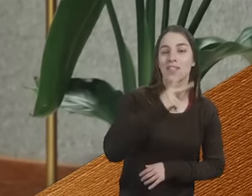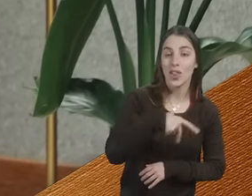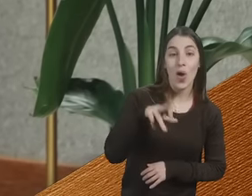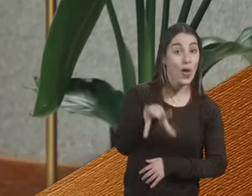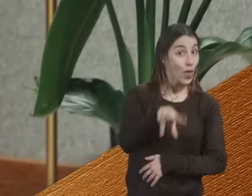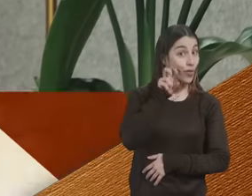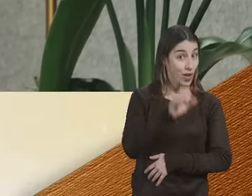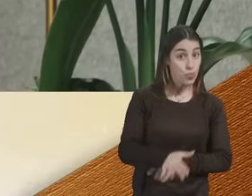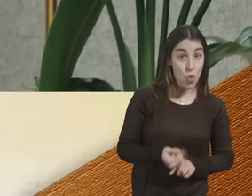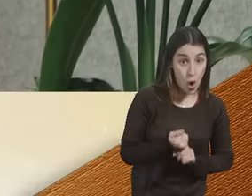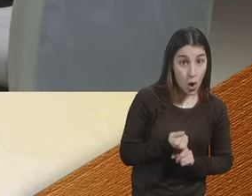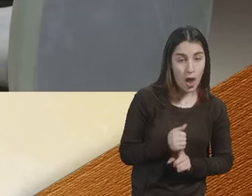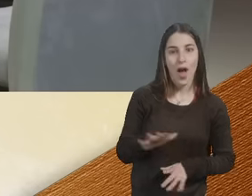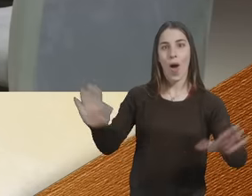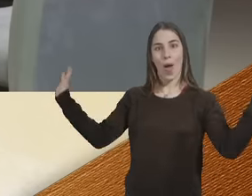ouvir-nos?